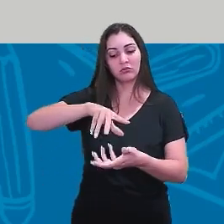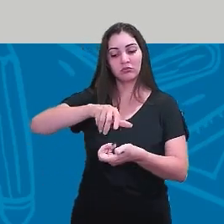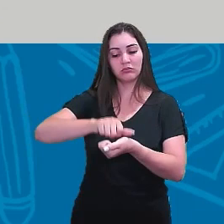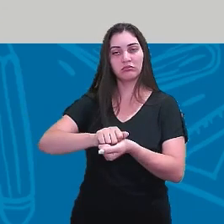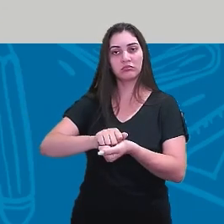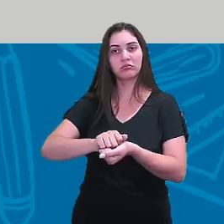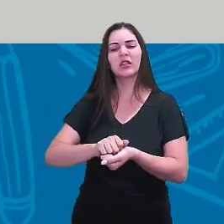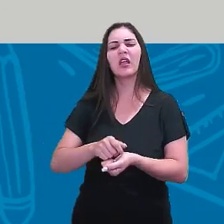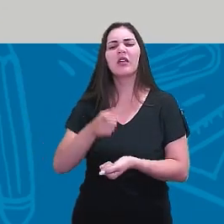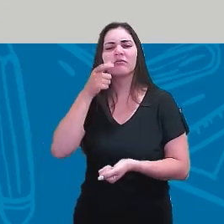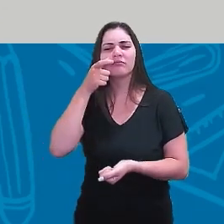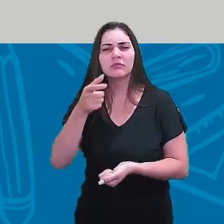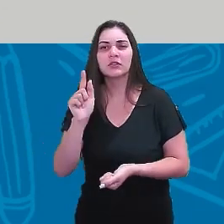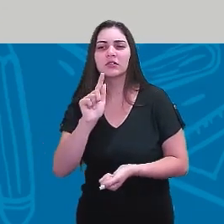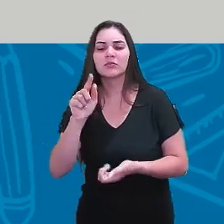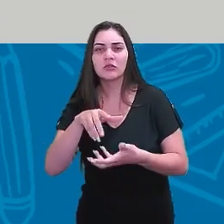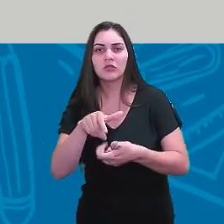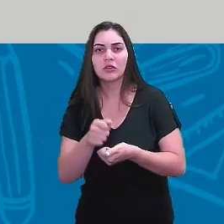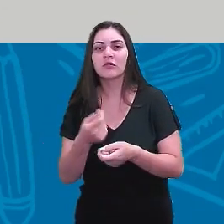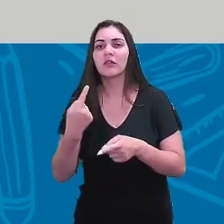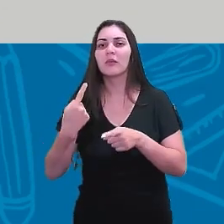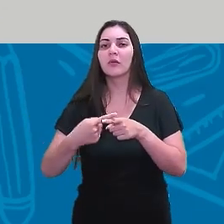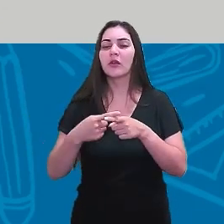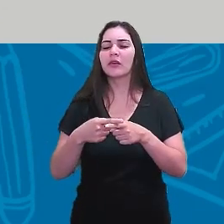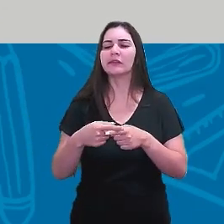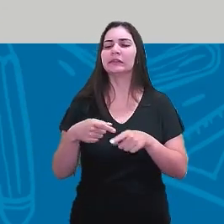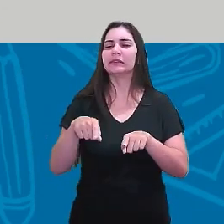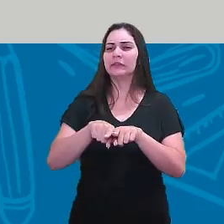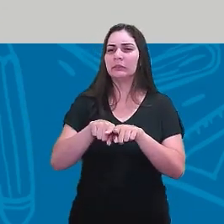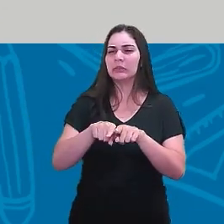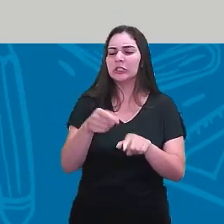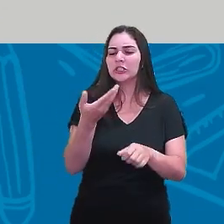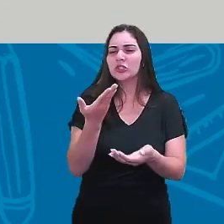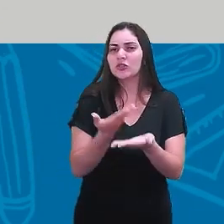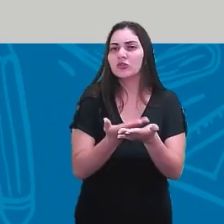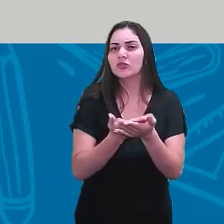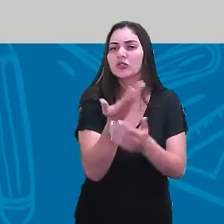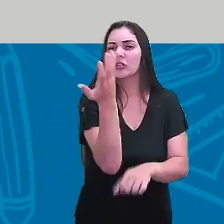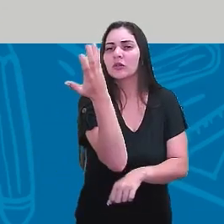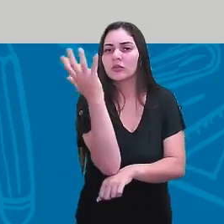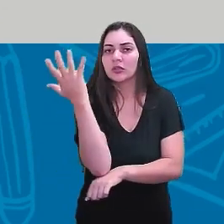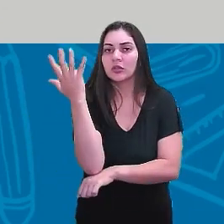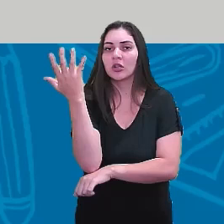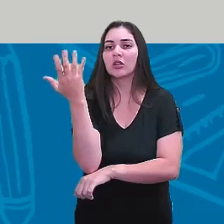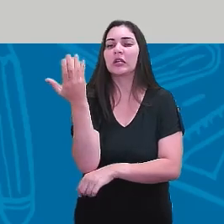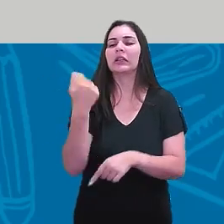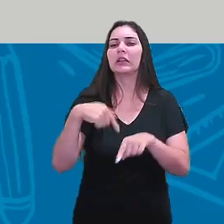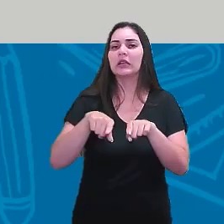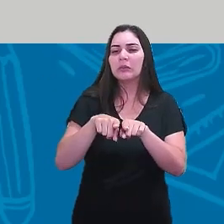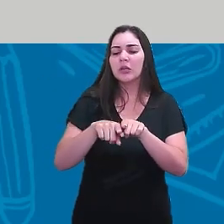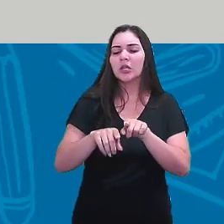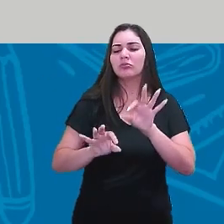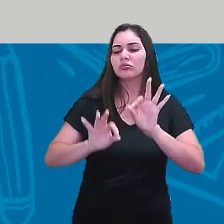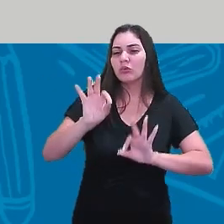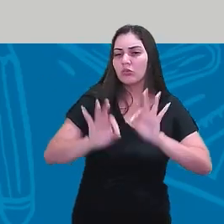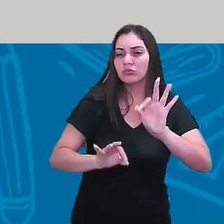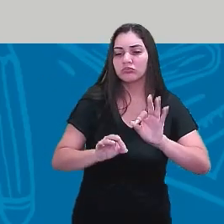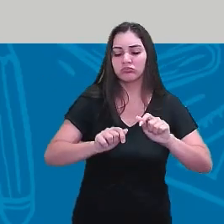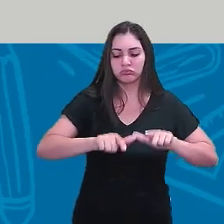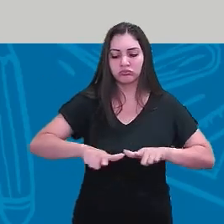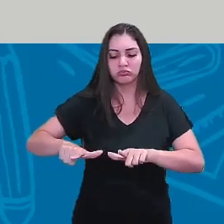para a geografia porque, além da gente estudar a natureza, as formas, como o terreno se acomoda, a gente